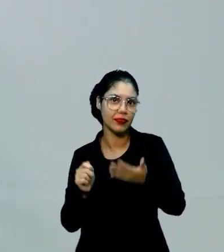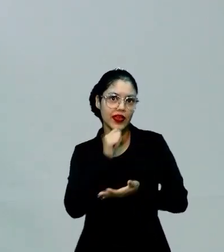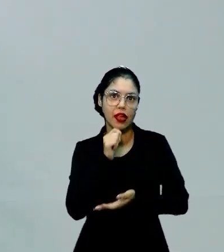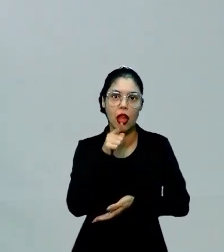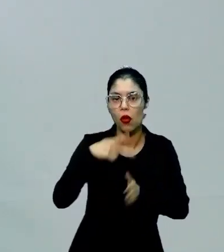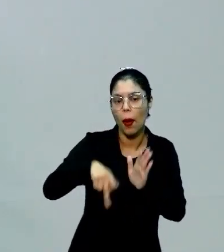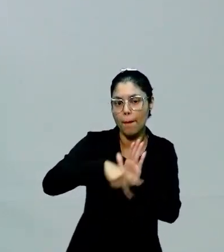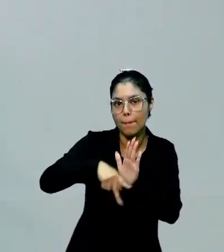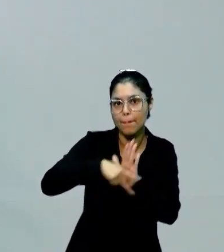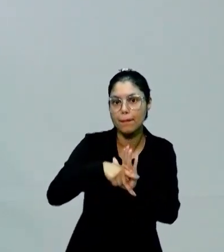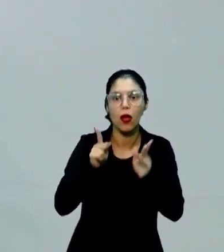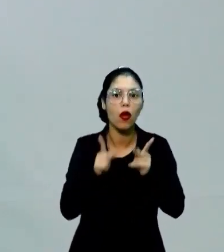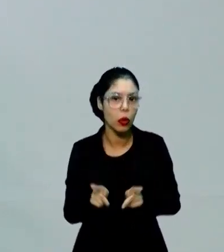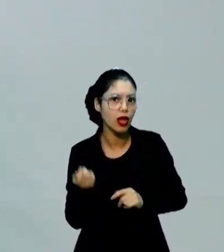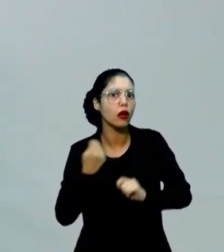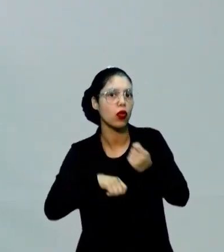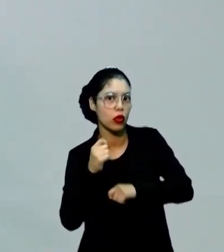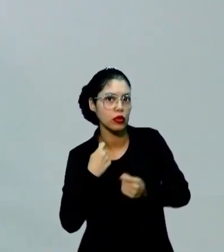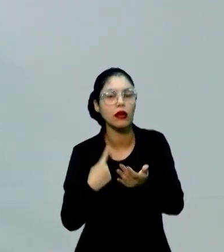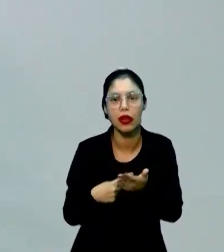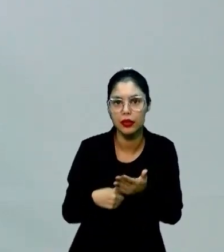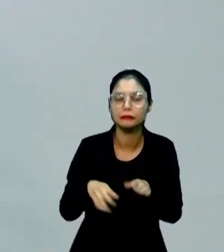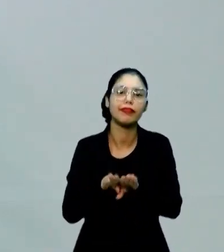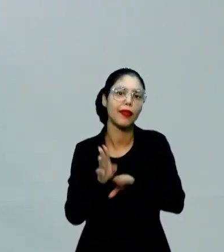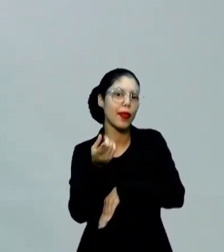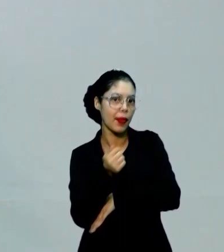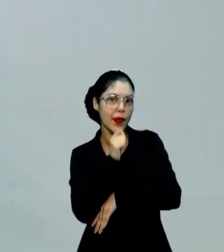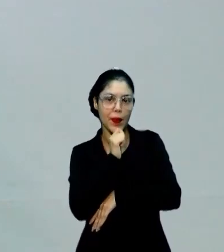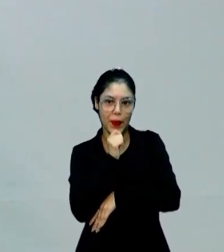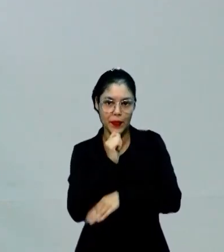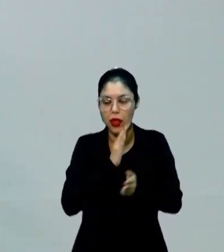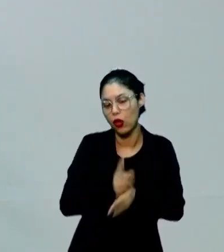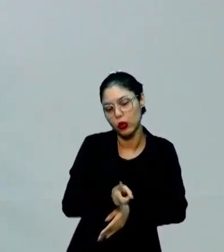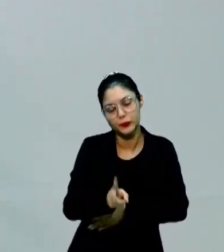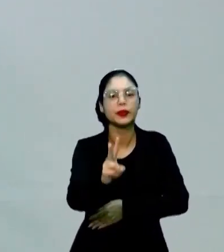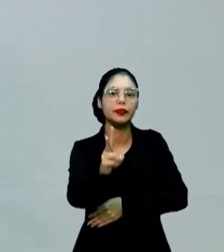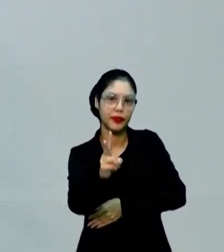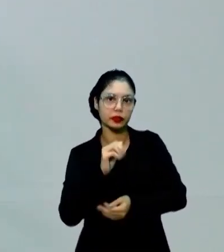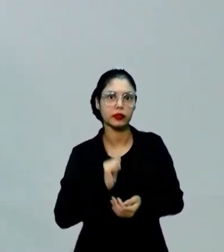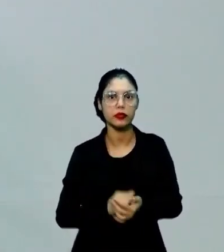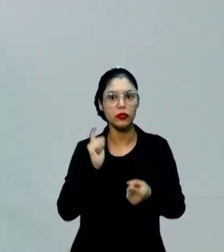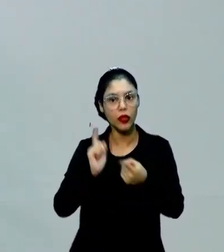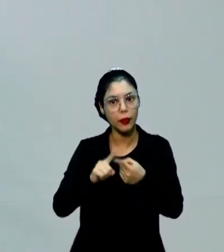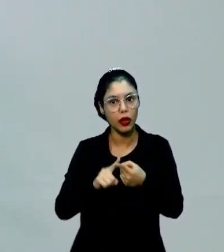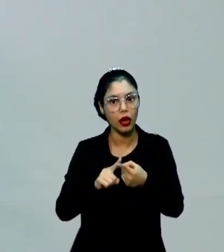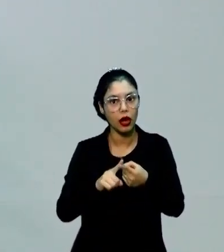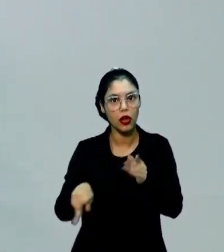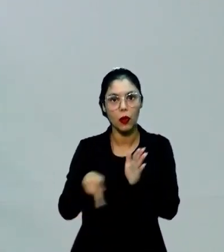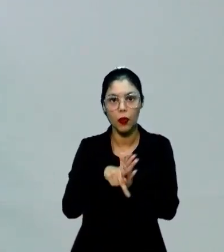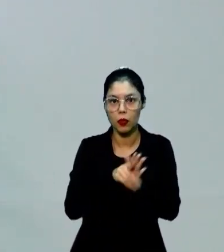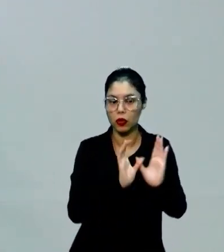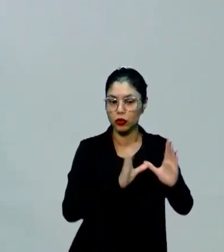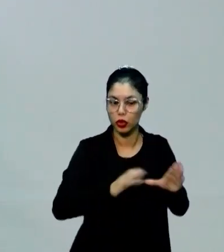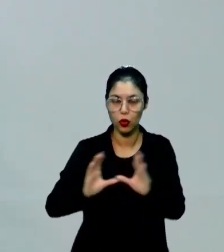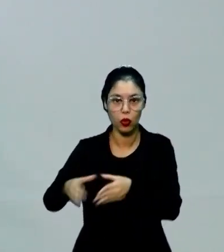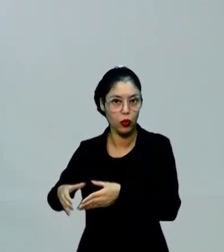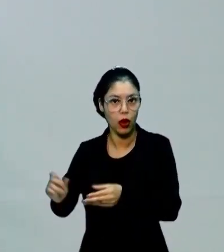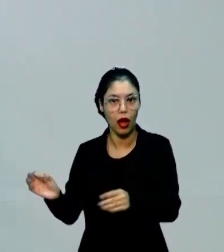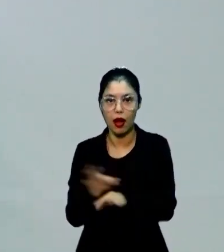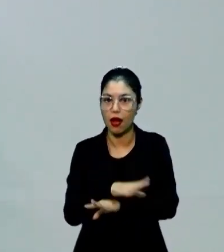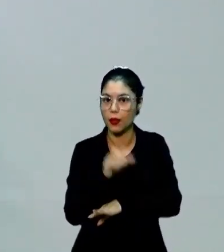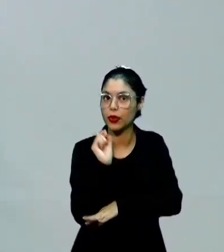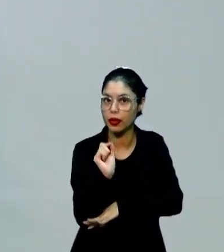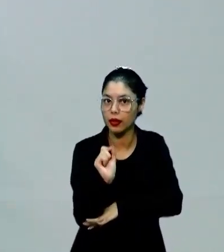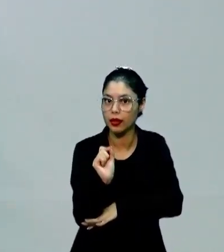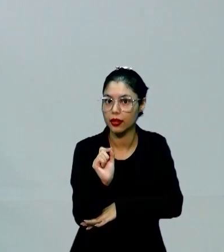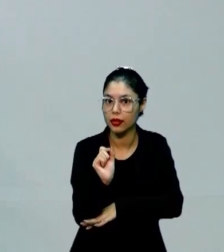suas condições econômicas. E assim por diante, né? Porque a sua posição de classe, ela acaba,